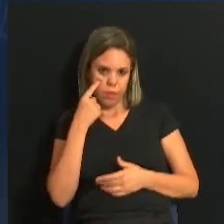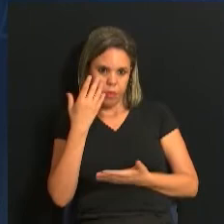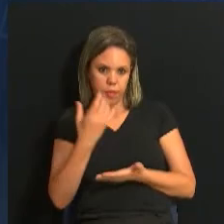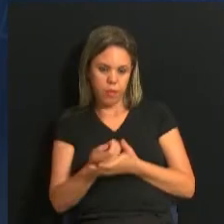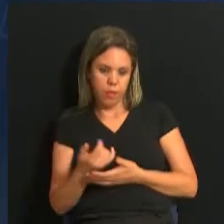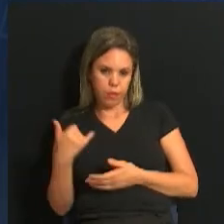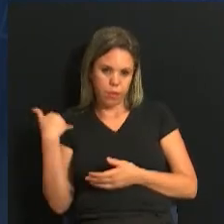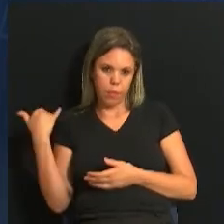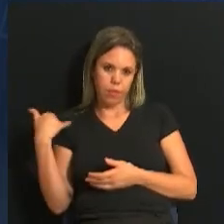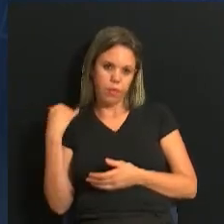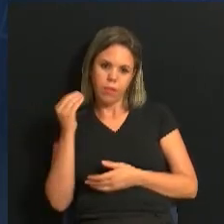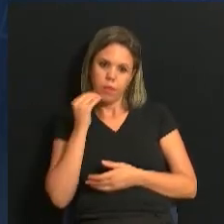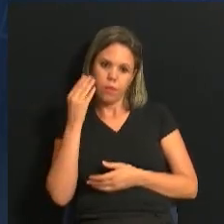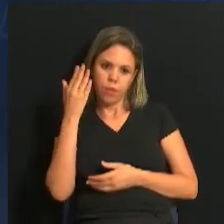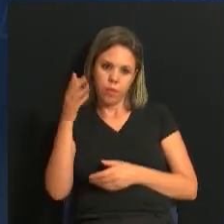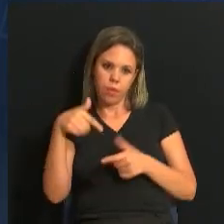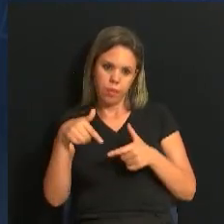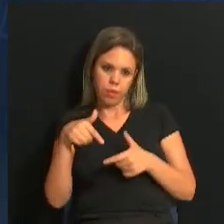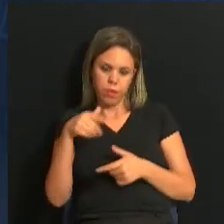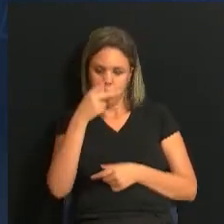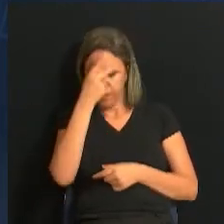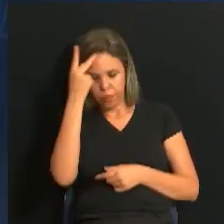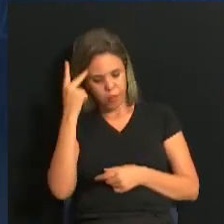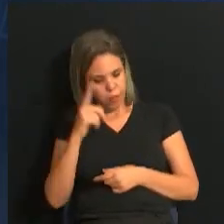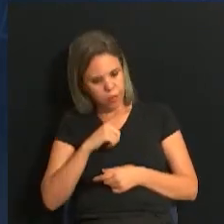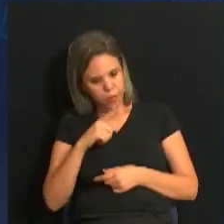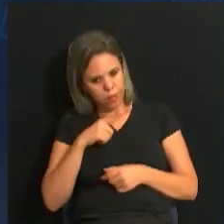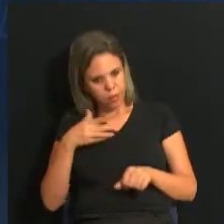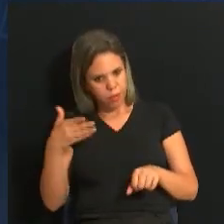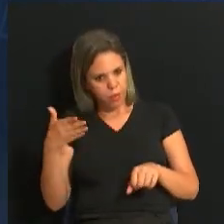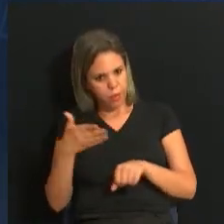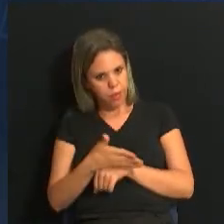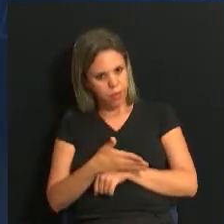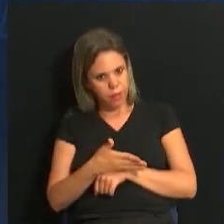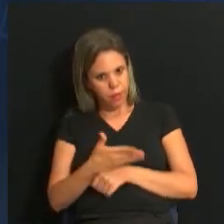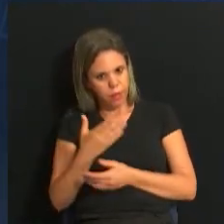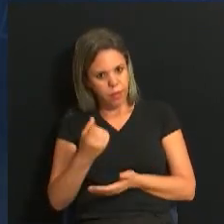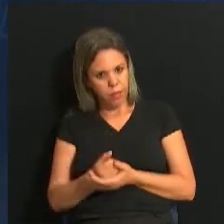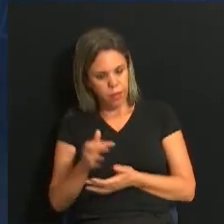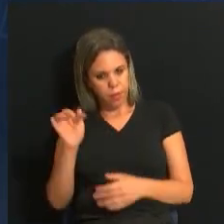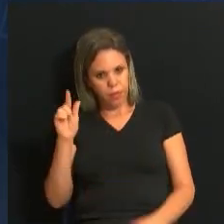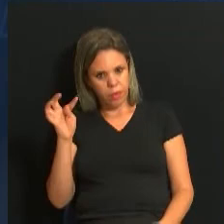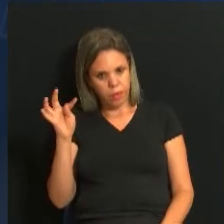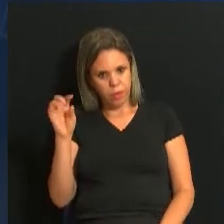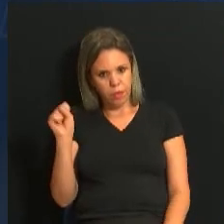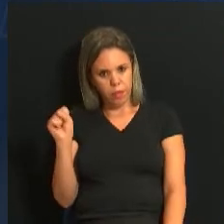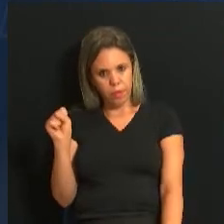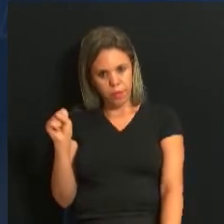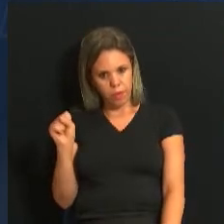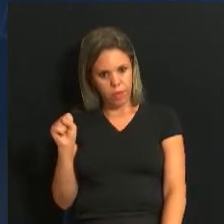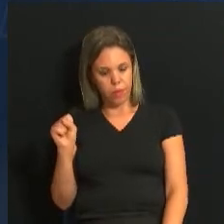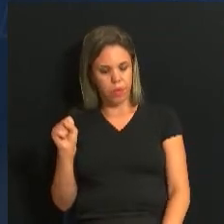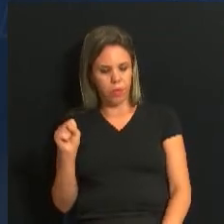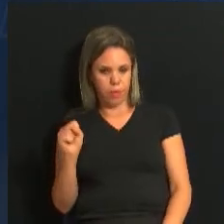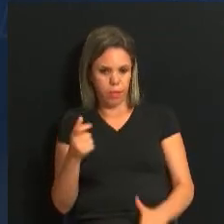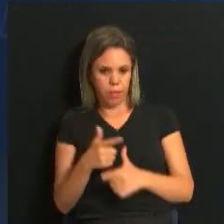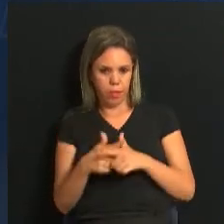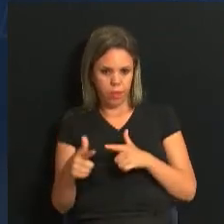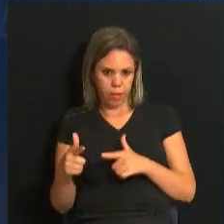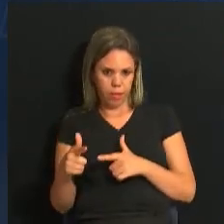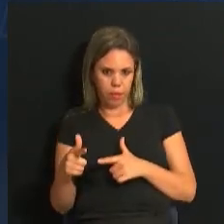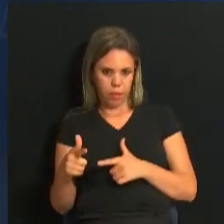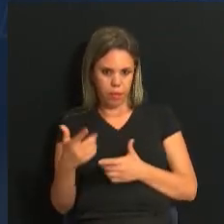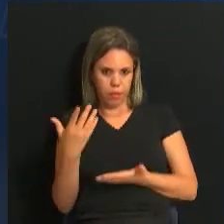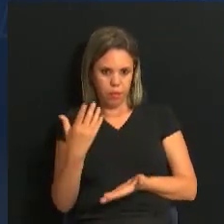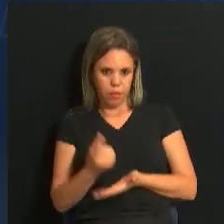é uma oportunidade do trabalhador de ter acesso ao saldo do FGTS parcialmente por meio de